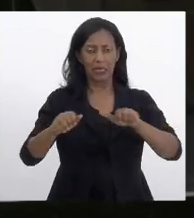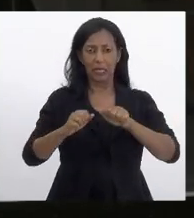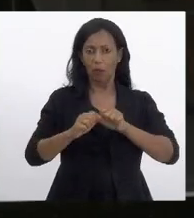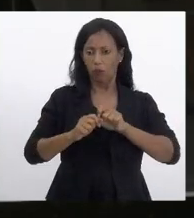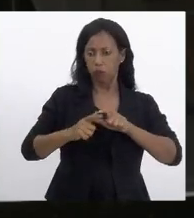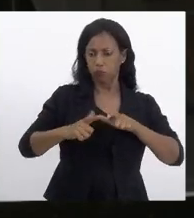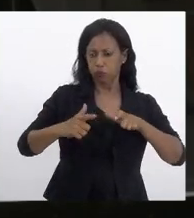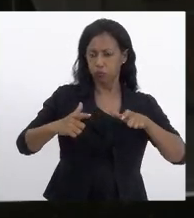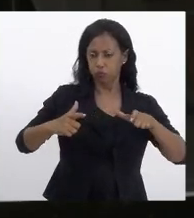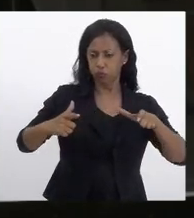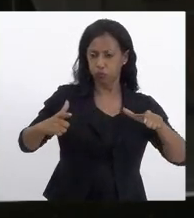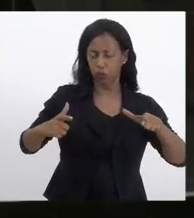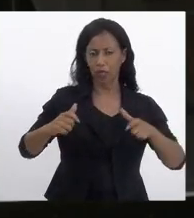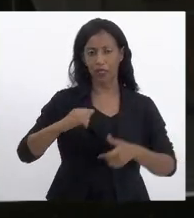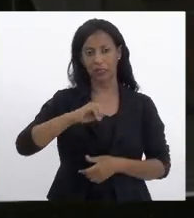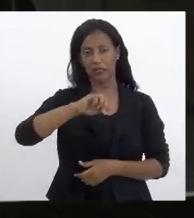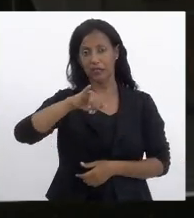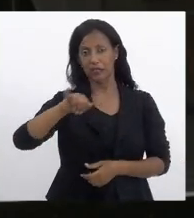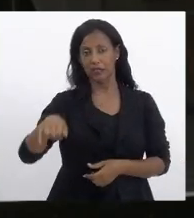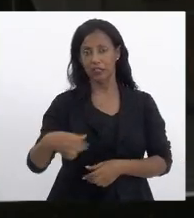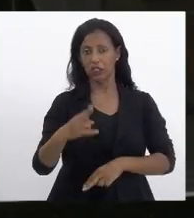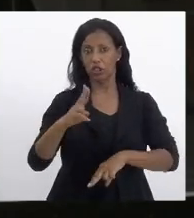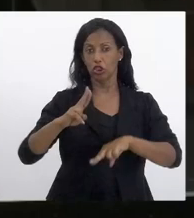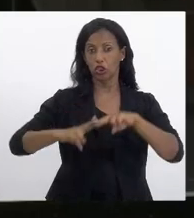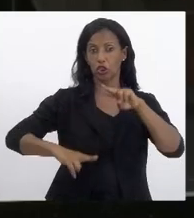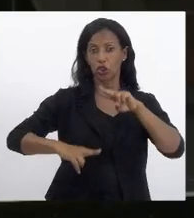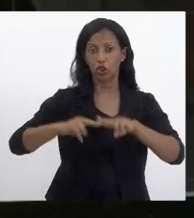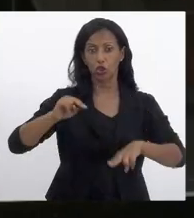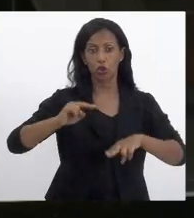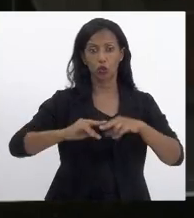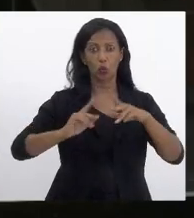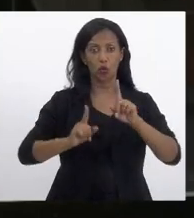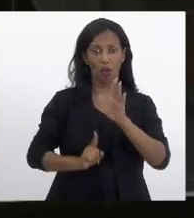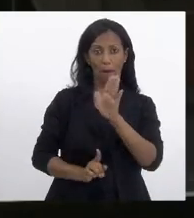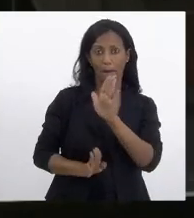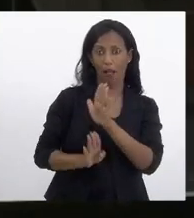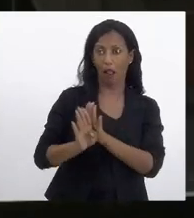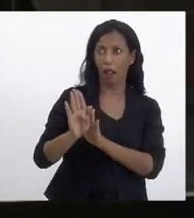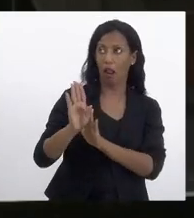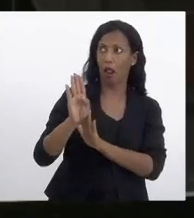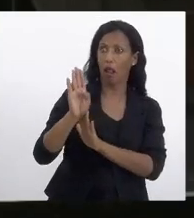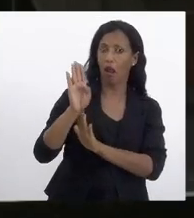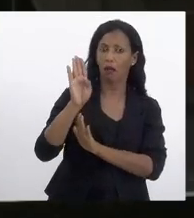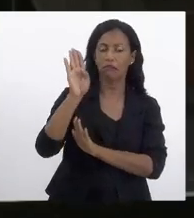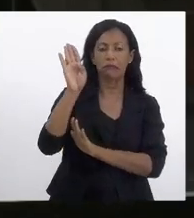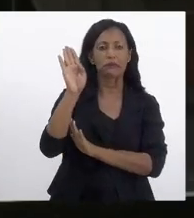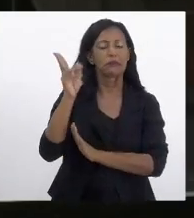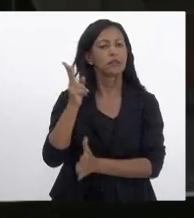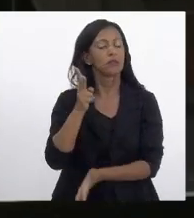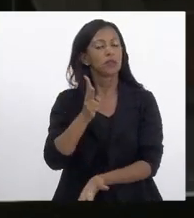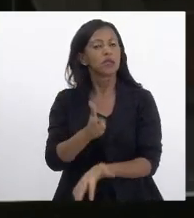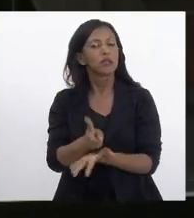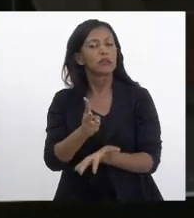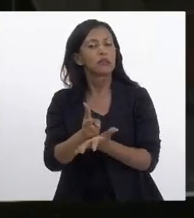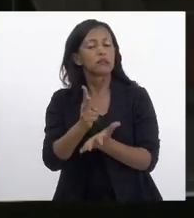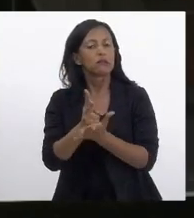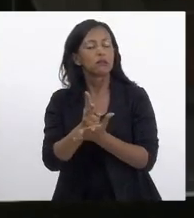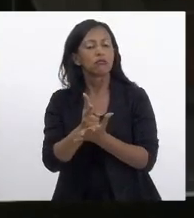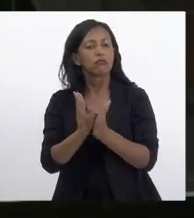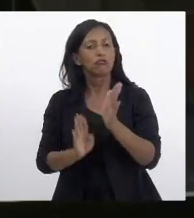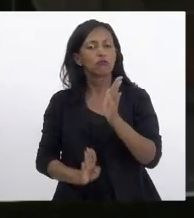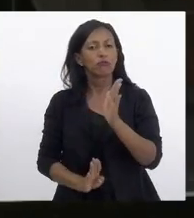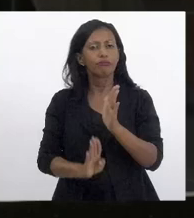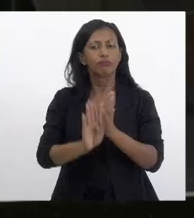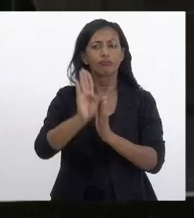assustadoramente, em junho já estava em altíssimo pico. E daí continuou subindo,